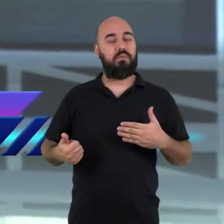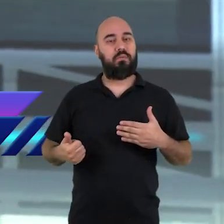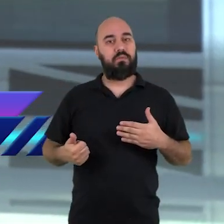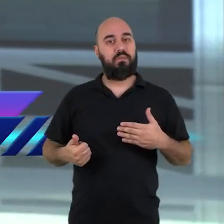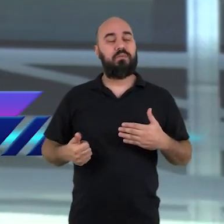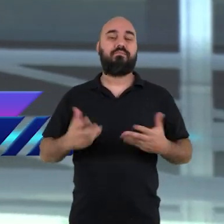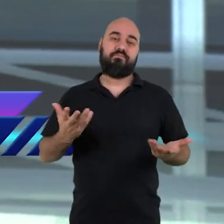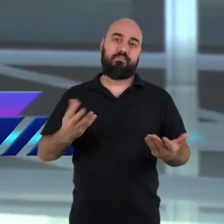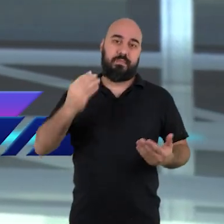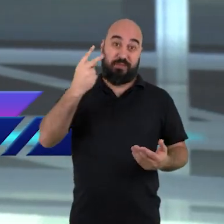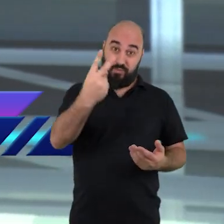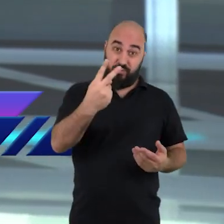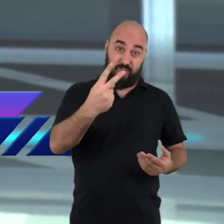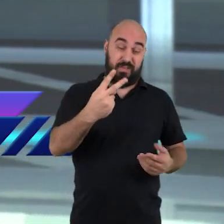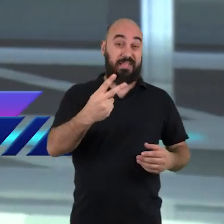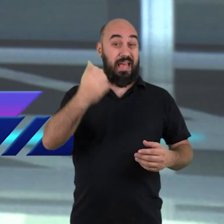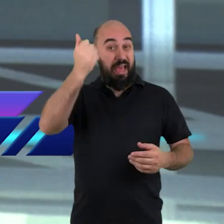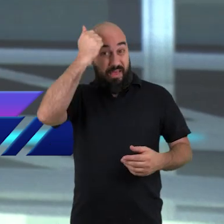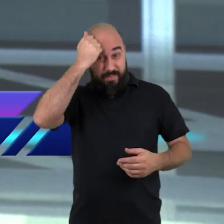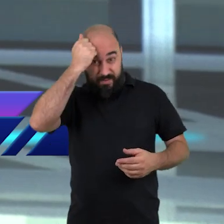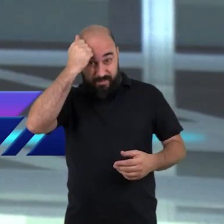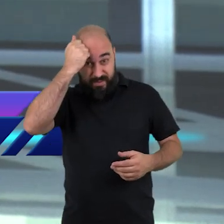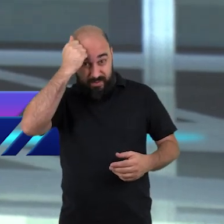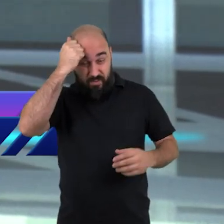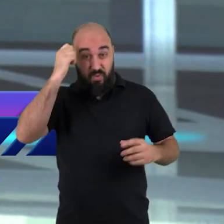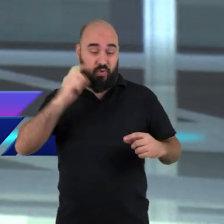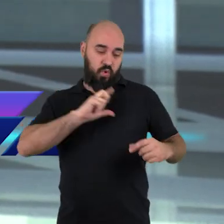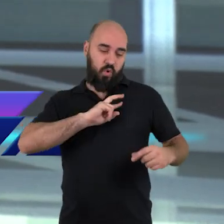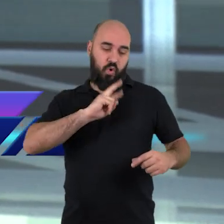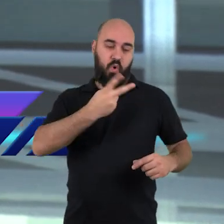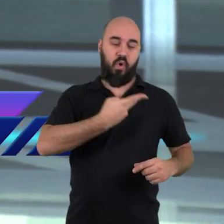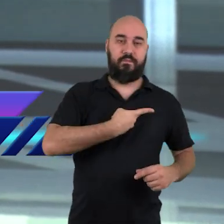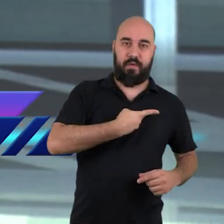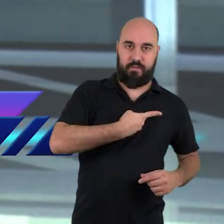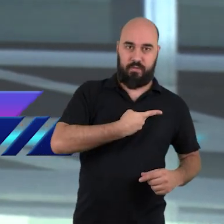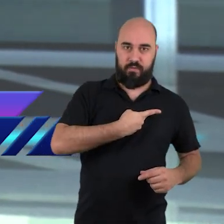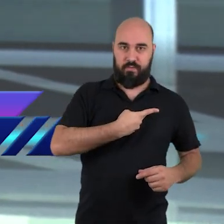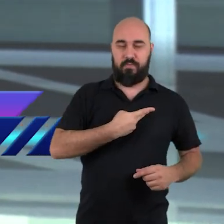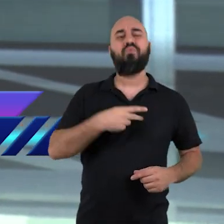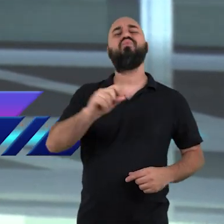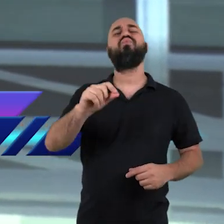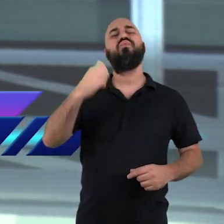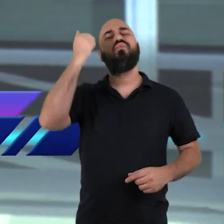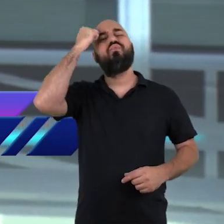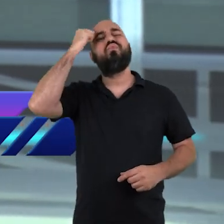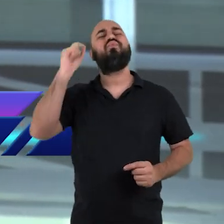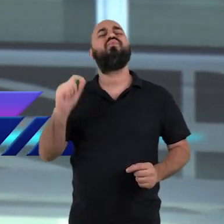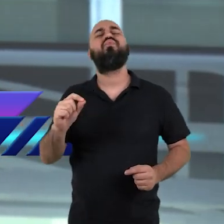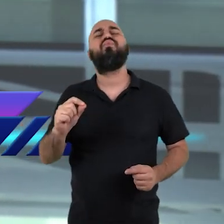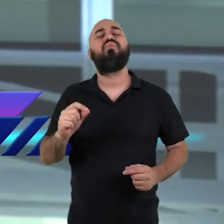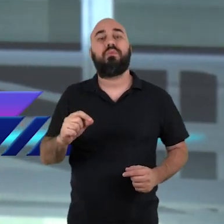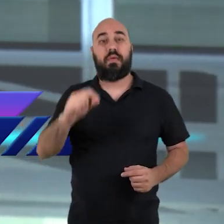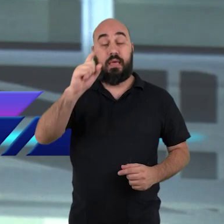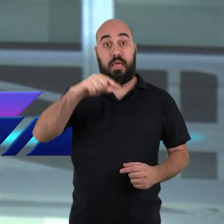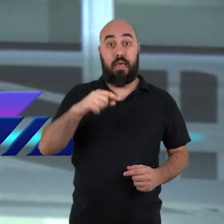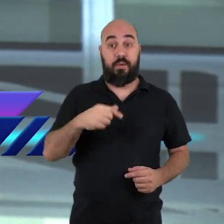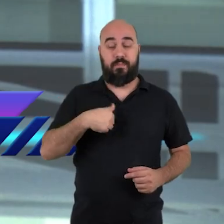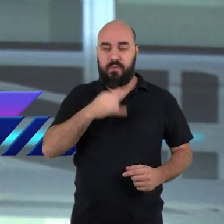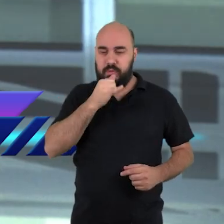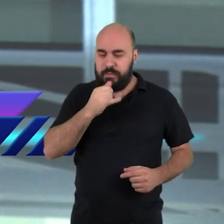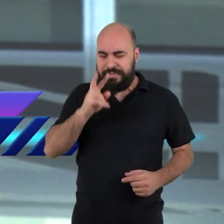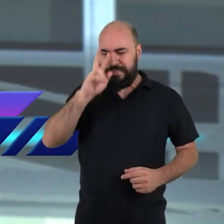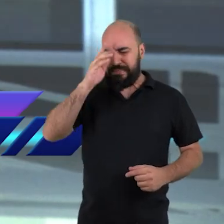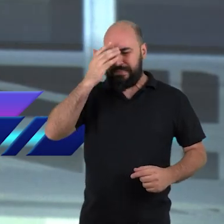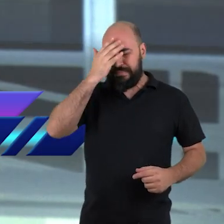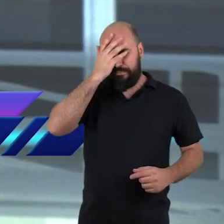arrependimento e conversão. O que é arrependimento? É quando você se depara com algo